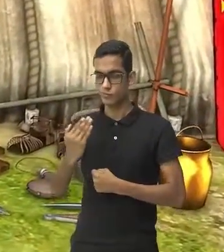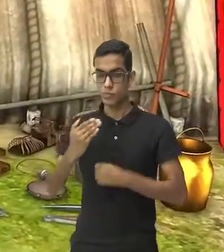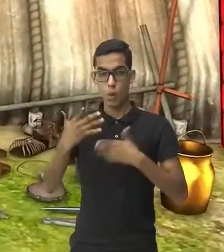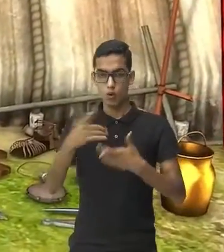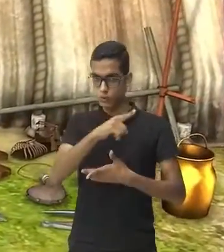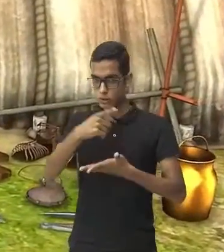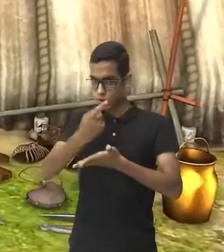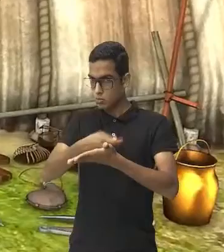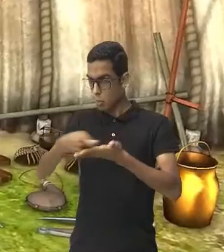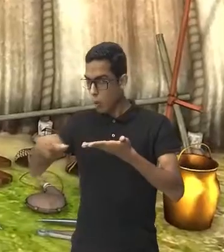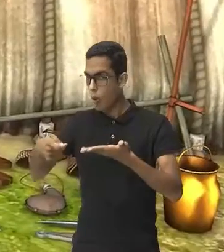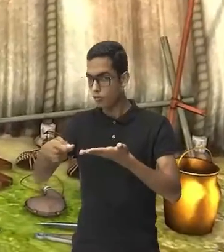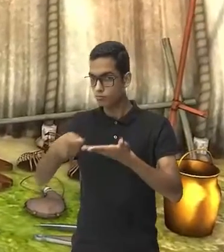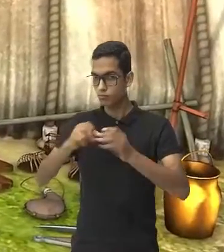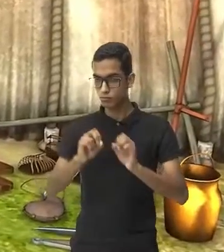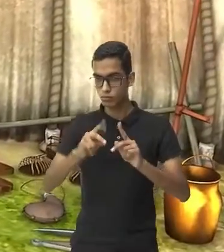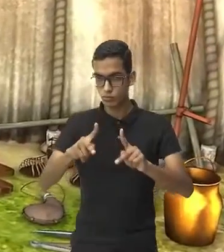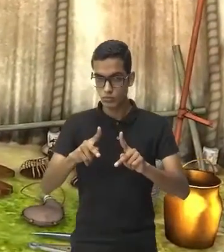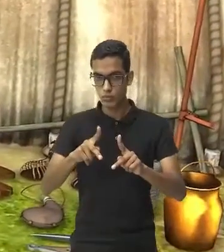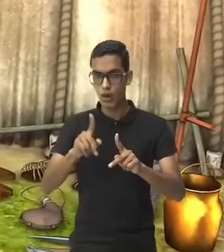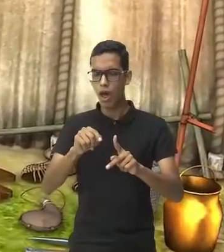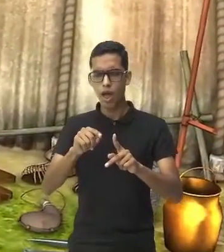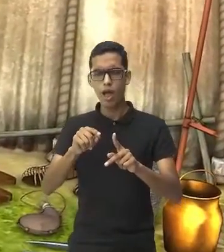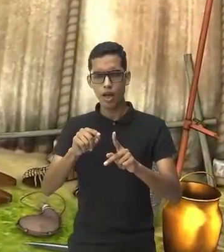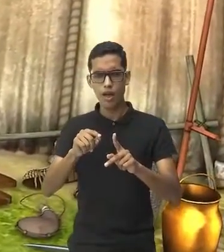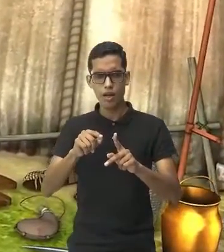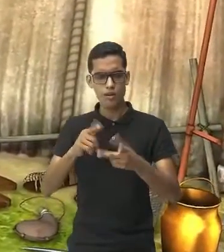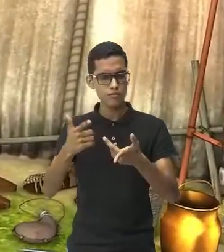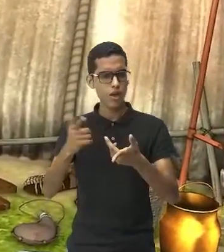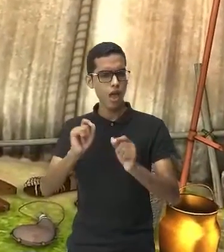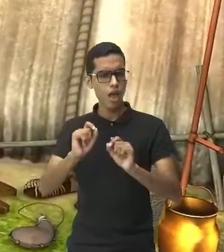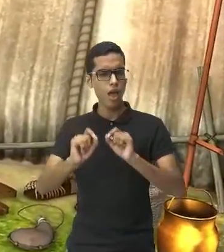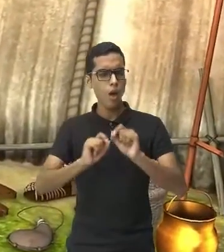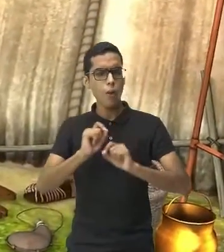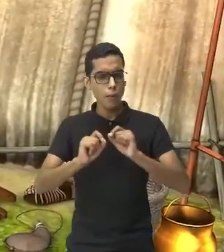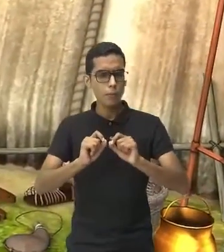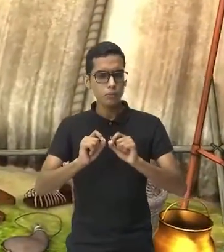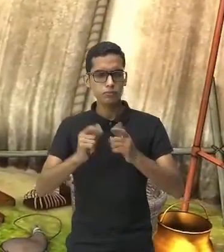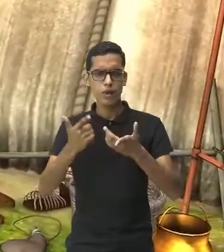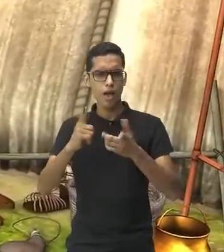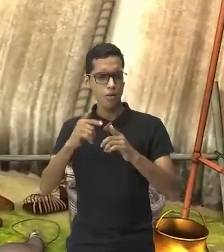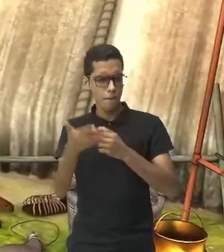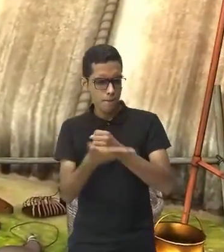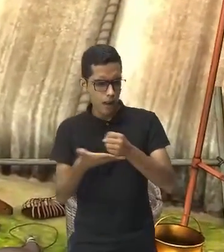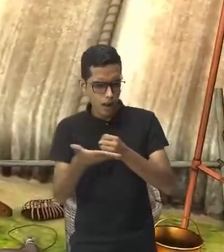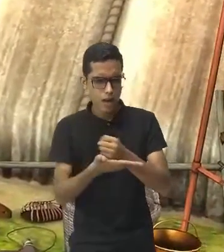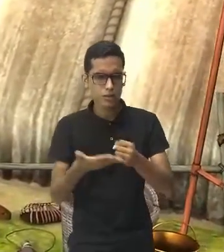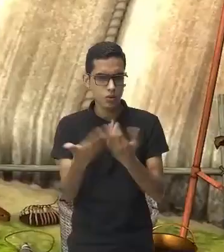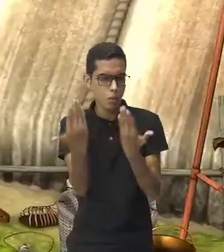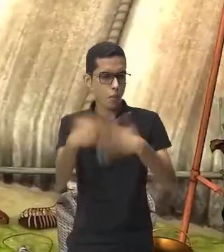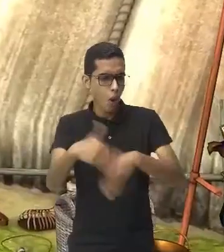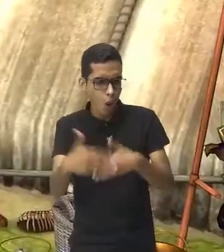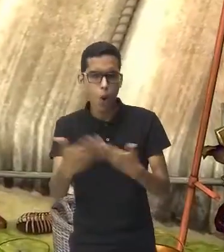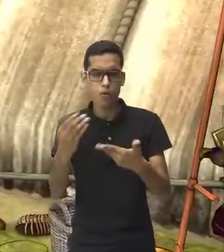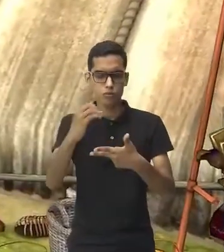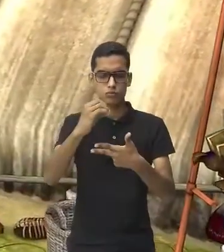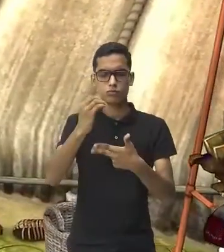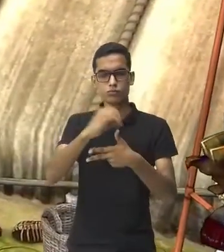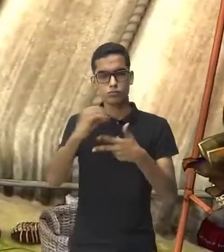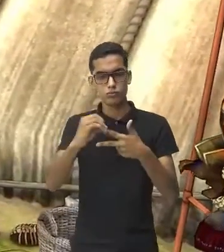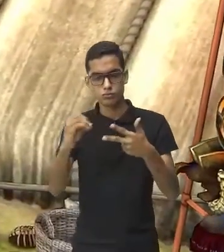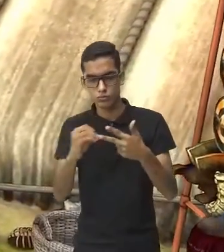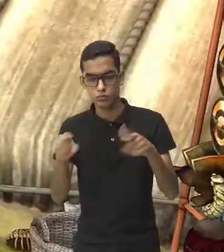é uma questão básica para vocês que pretendem fazer os certames, como o próprio Enem, o CIS ou o